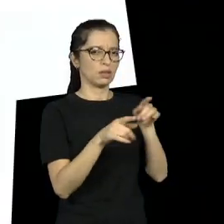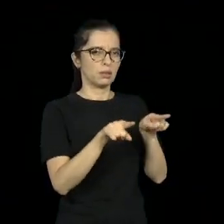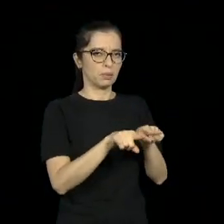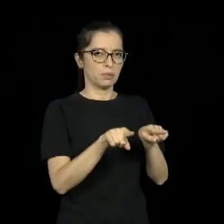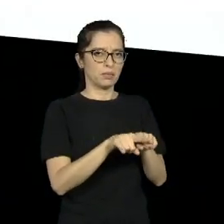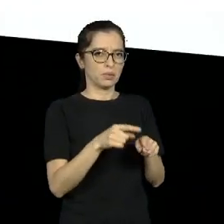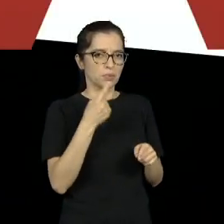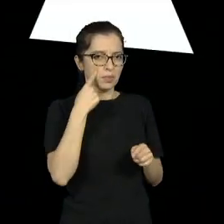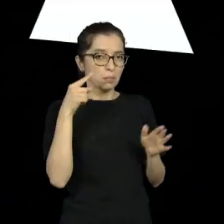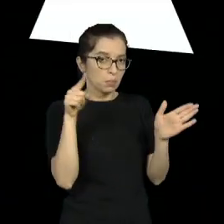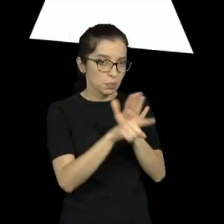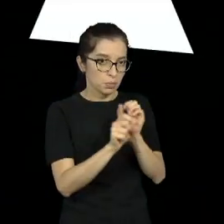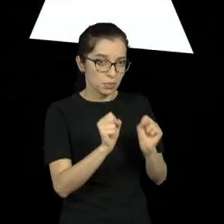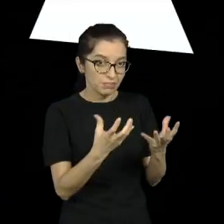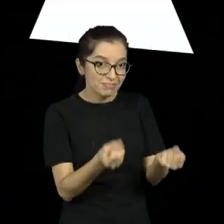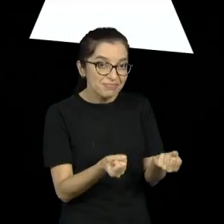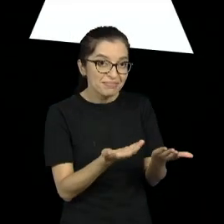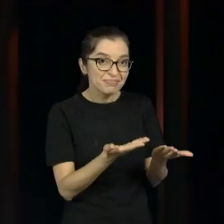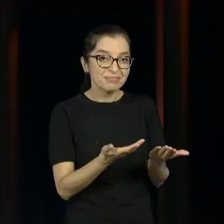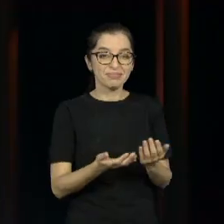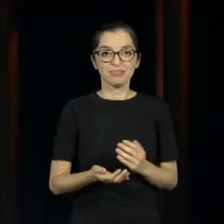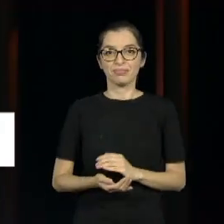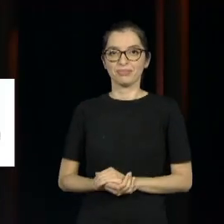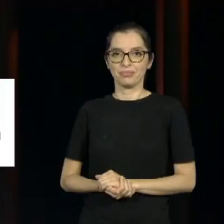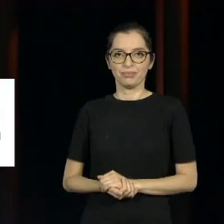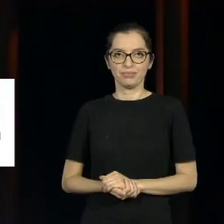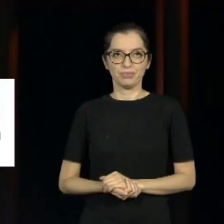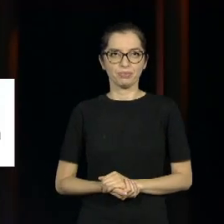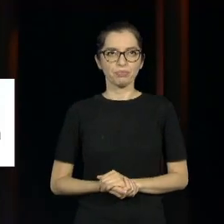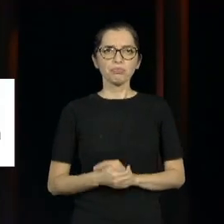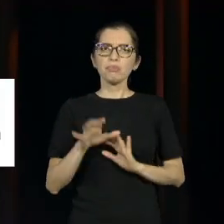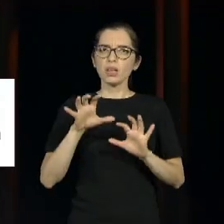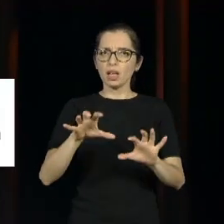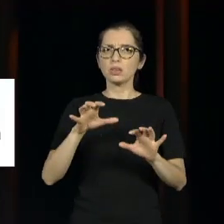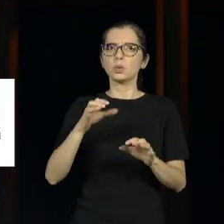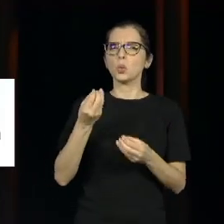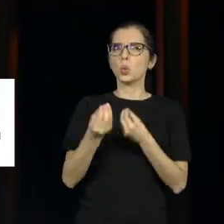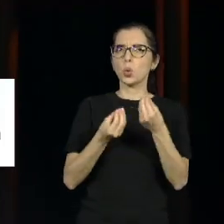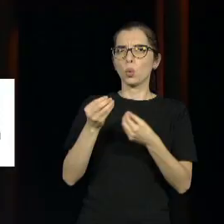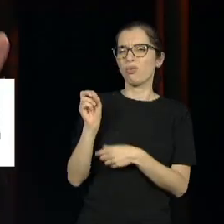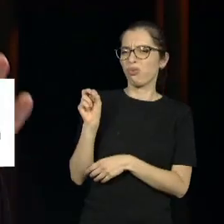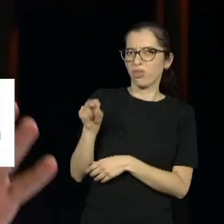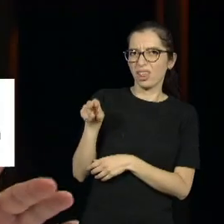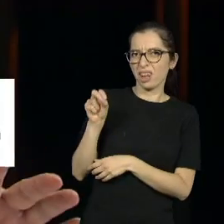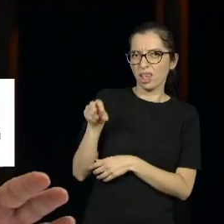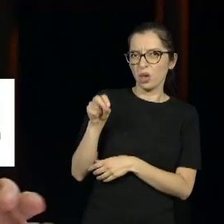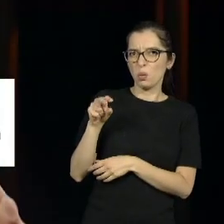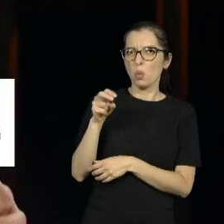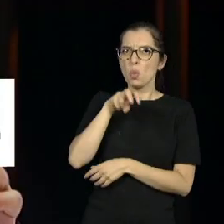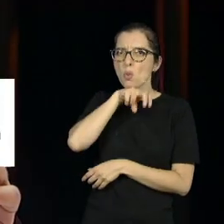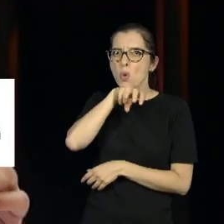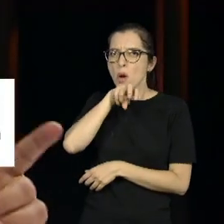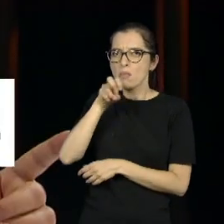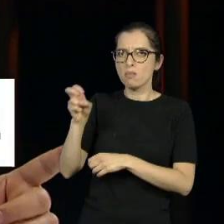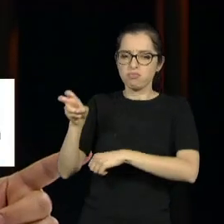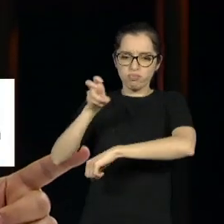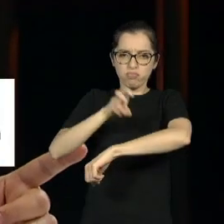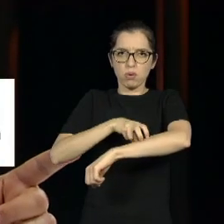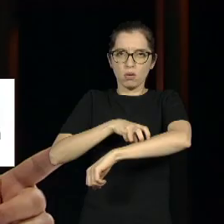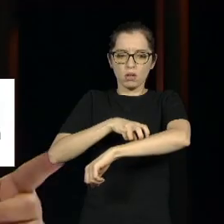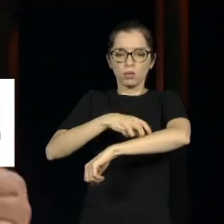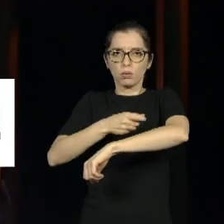bora lá tá tu cobra ele faz uma pergunta difícil vamos ver se eu entendi ó